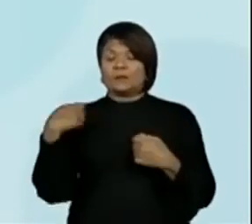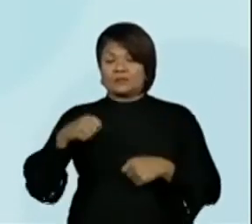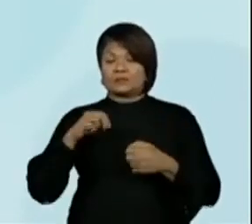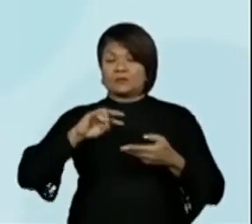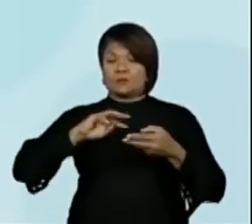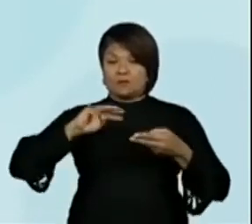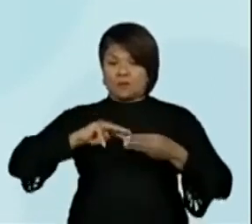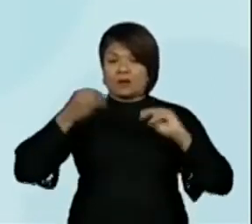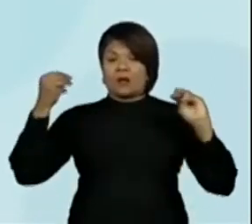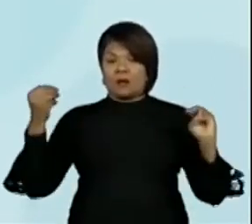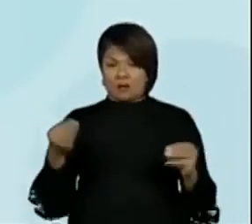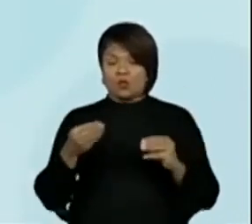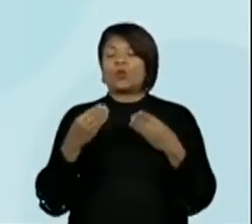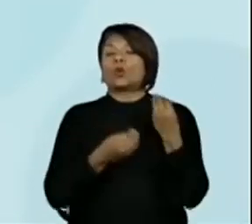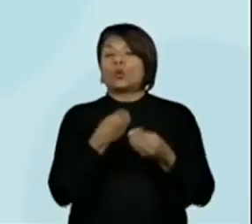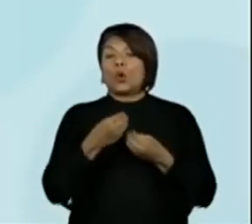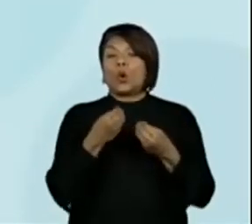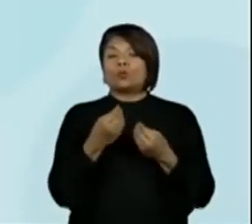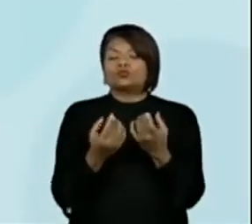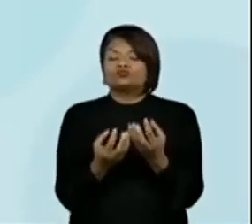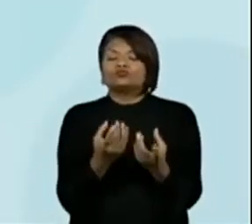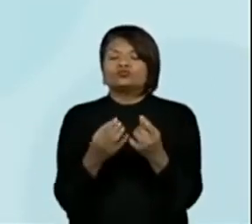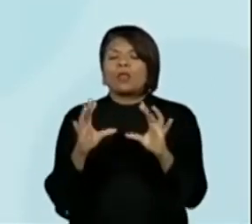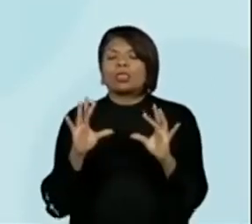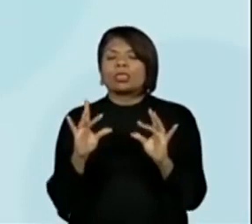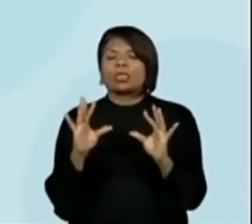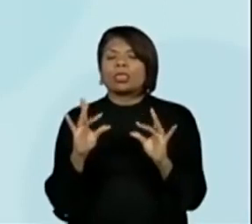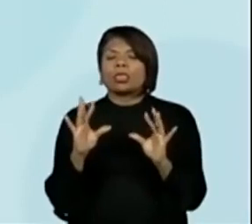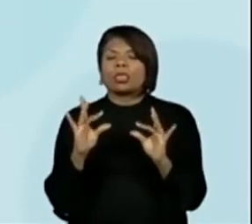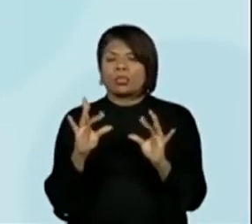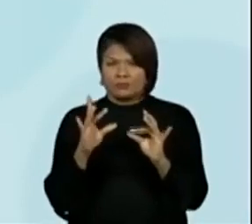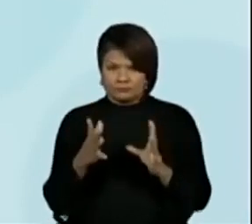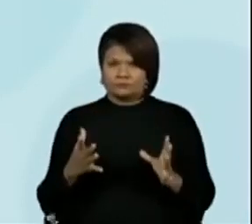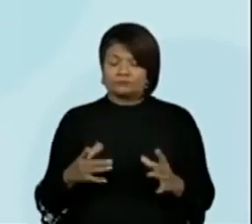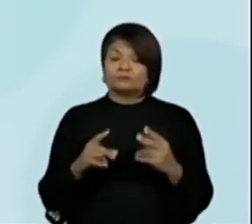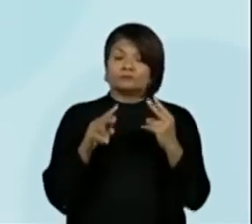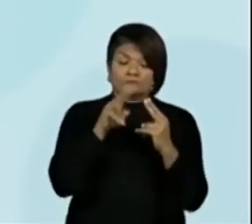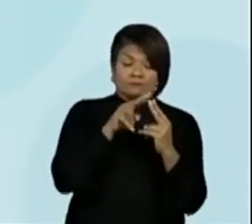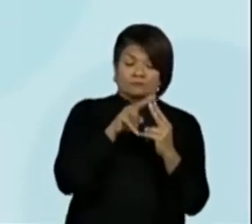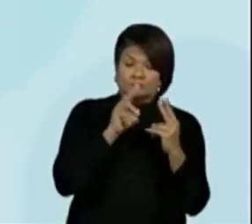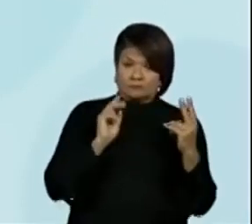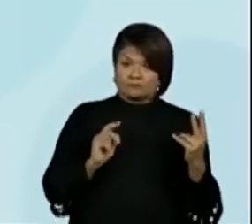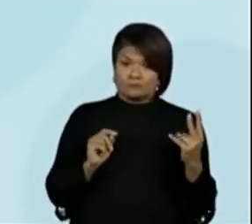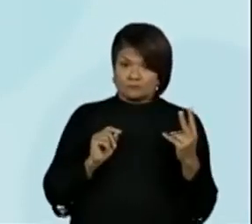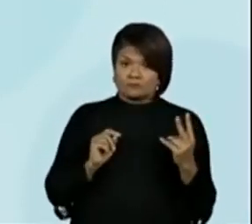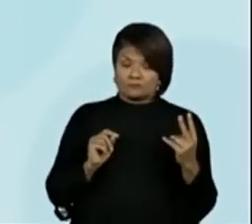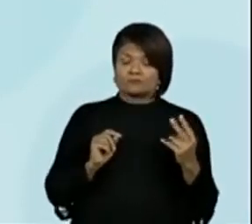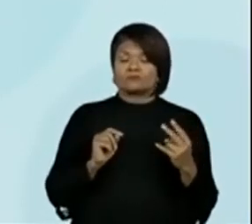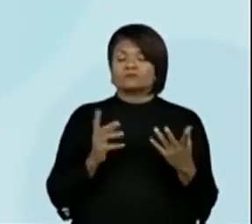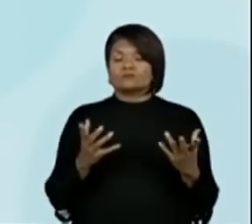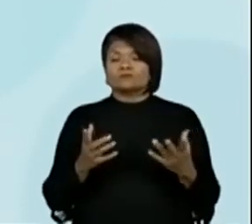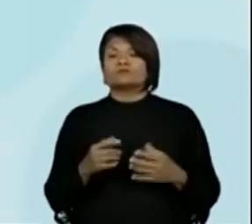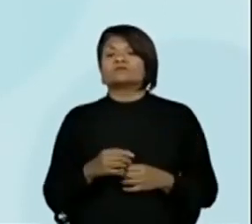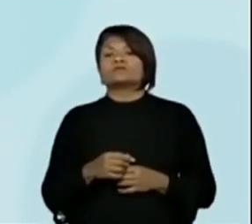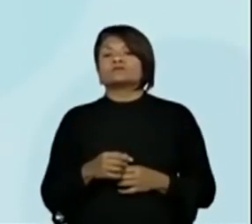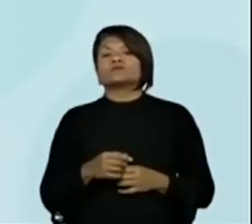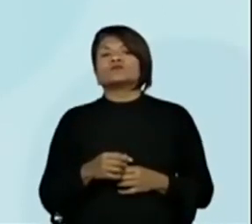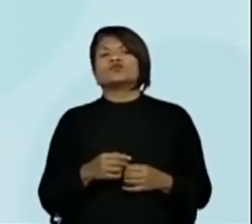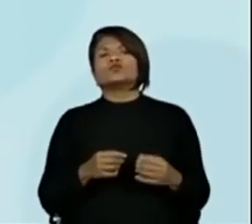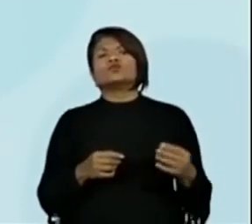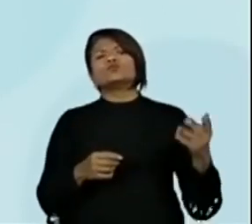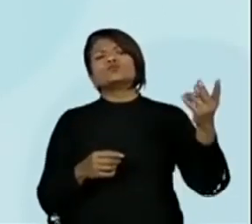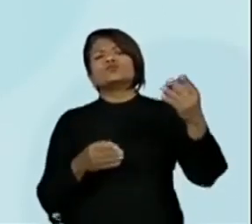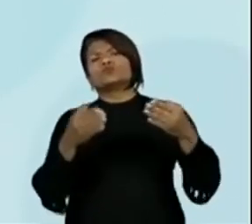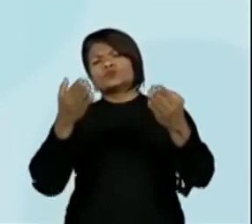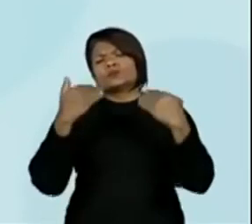O primeiro parágrafo está falando de como cozinhar o macarrão, porque são 2 processos, cozinhar o macarrão. E o segundo